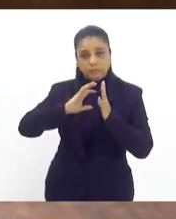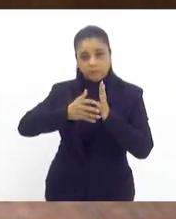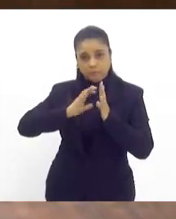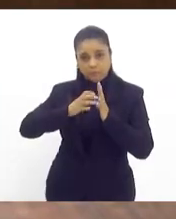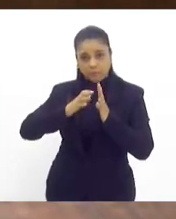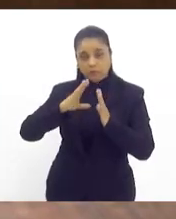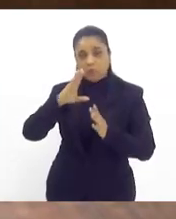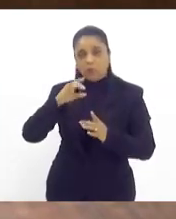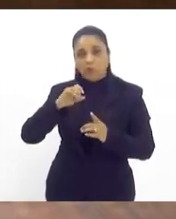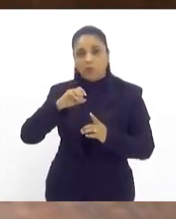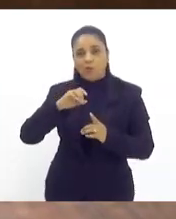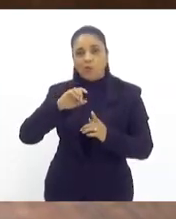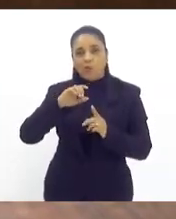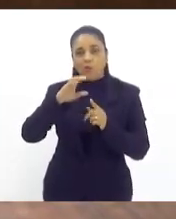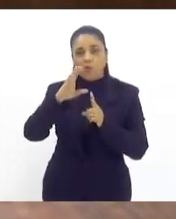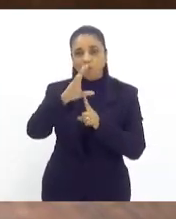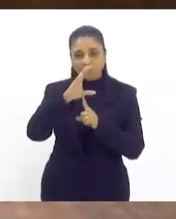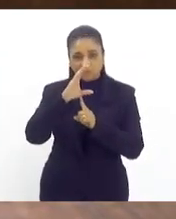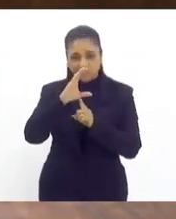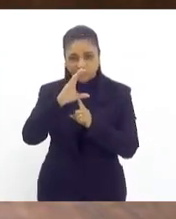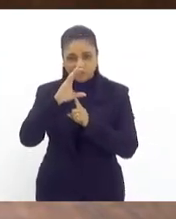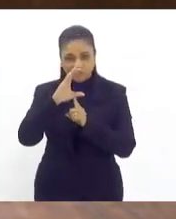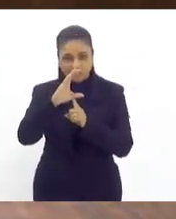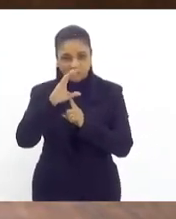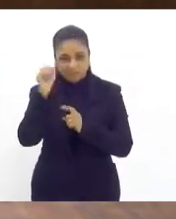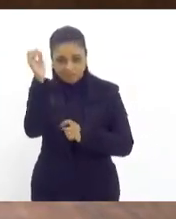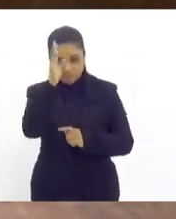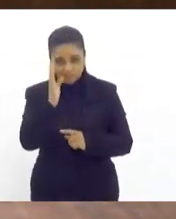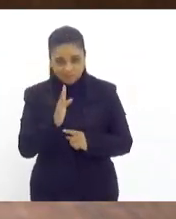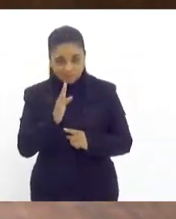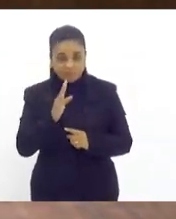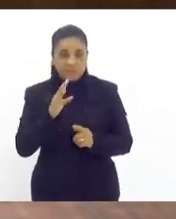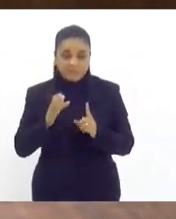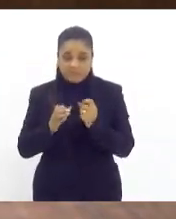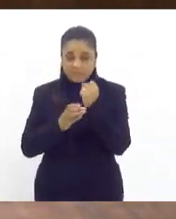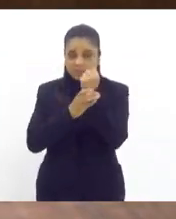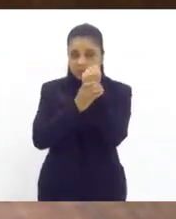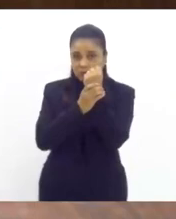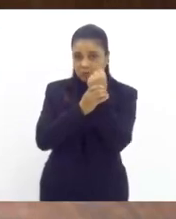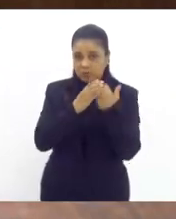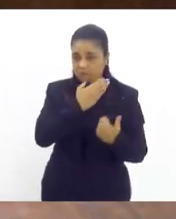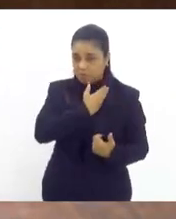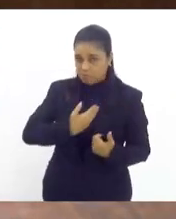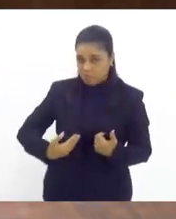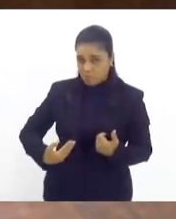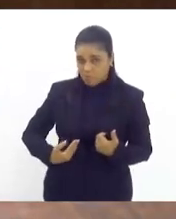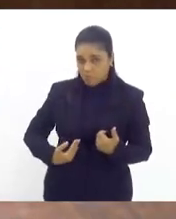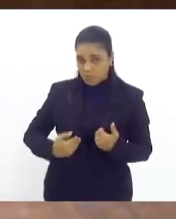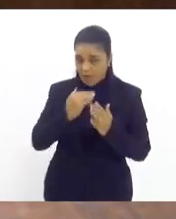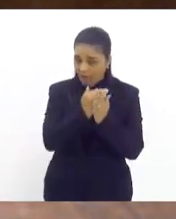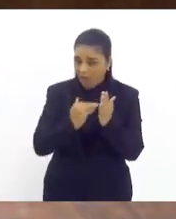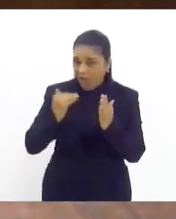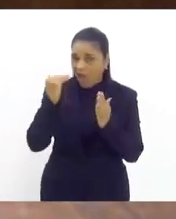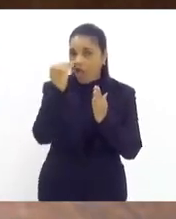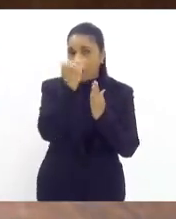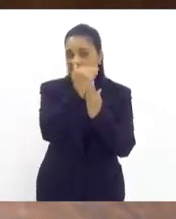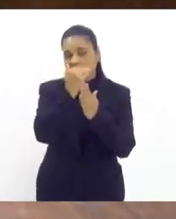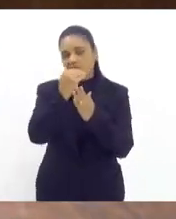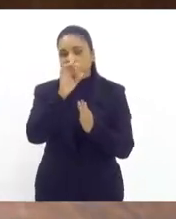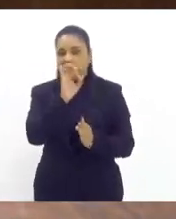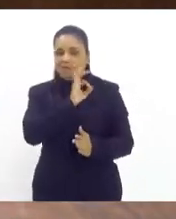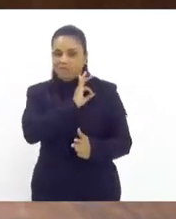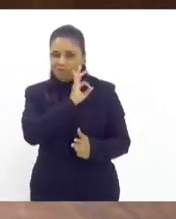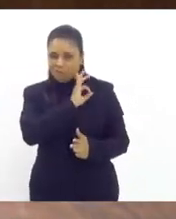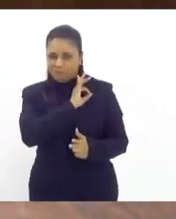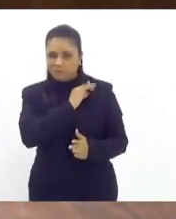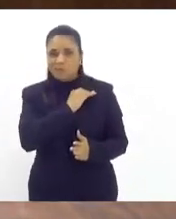Brasil é ser de que a segurança pública se faz muito além do policiamento extensivo a